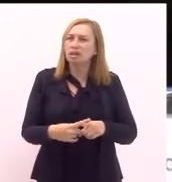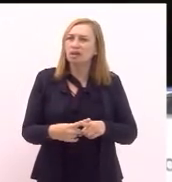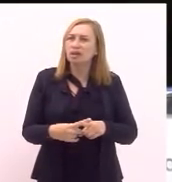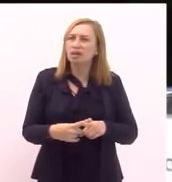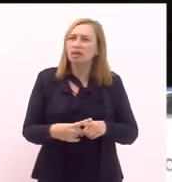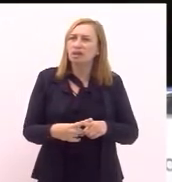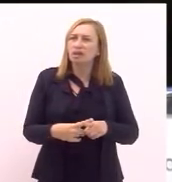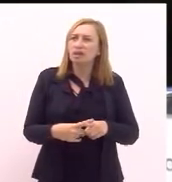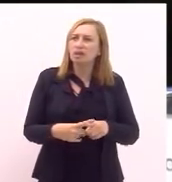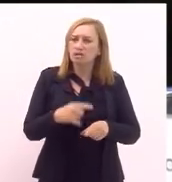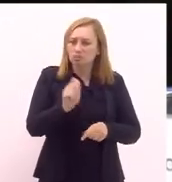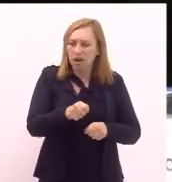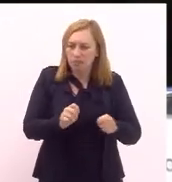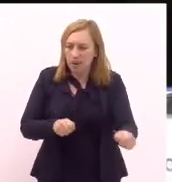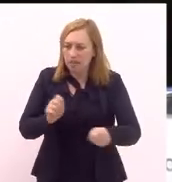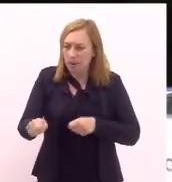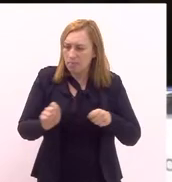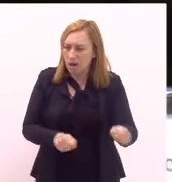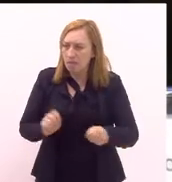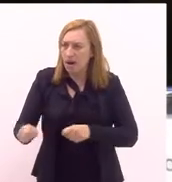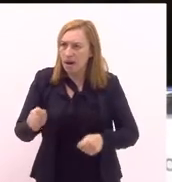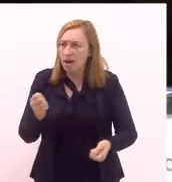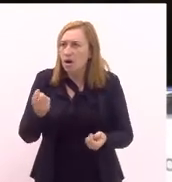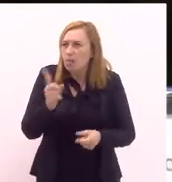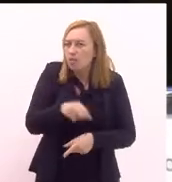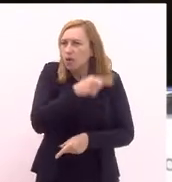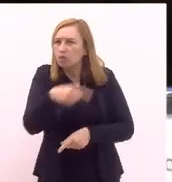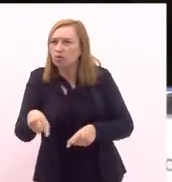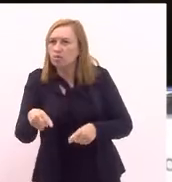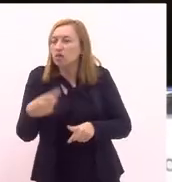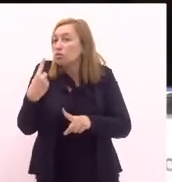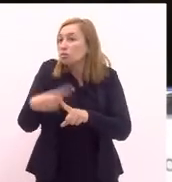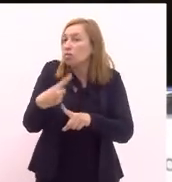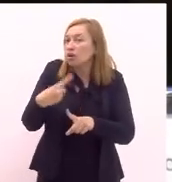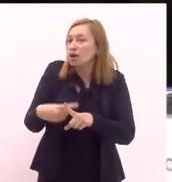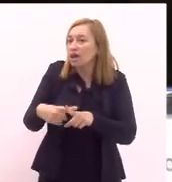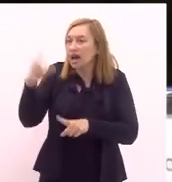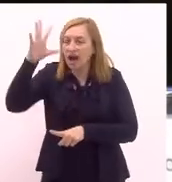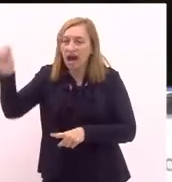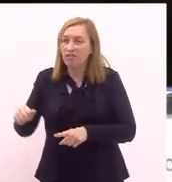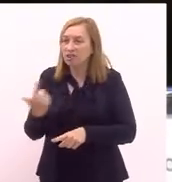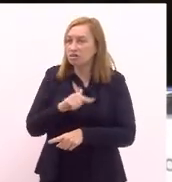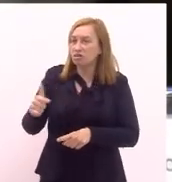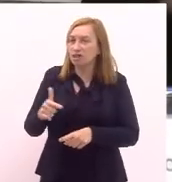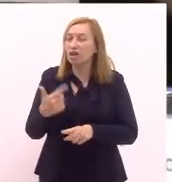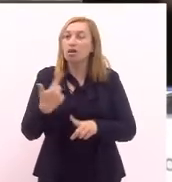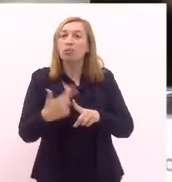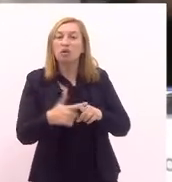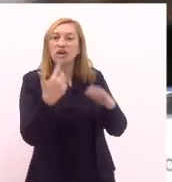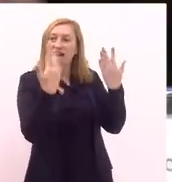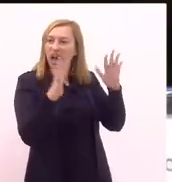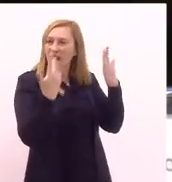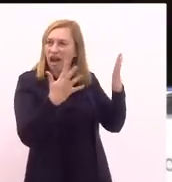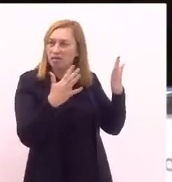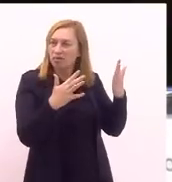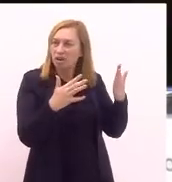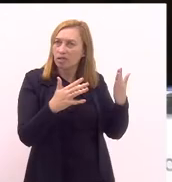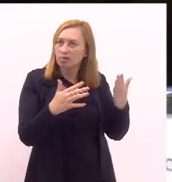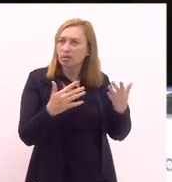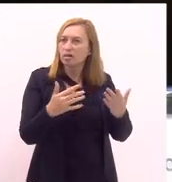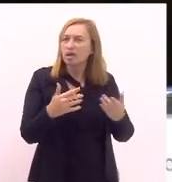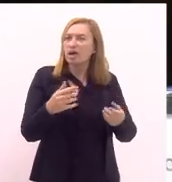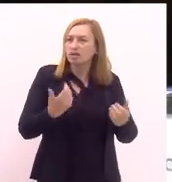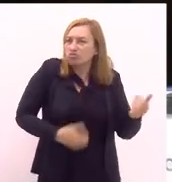igrejas evangélicas era não tem a África aqui porque as calmas demorou tanto tempo para ter mais igrejas evangélicas não tem a África aqui que a